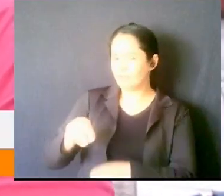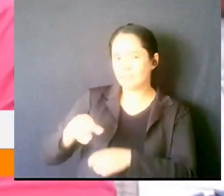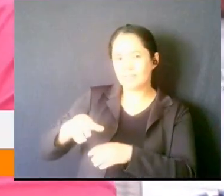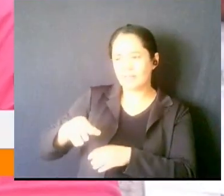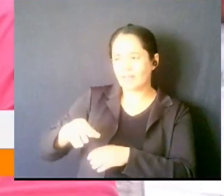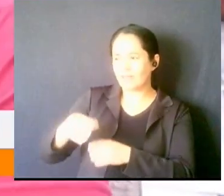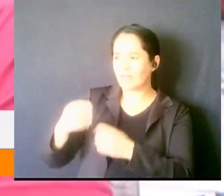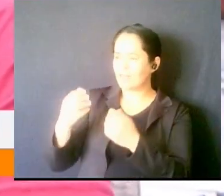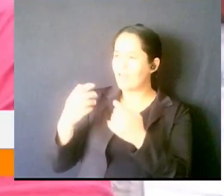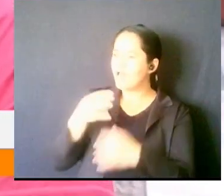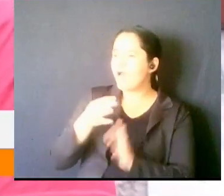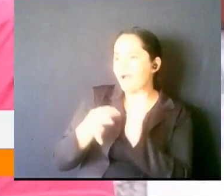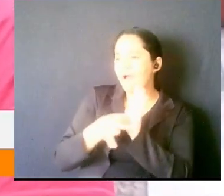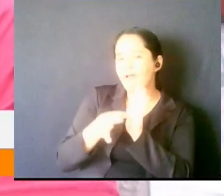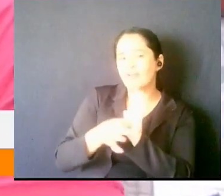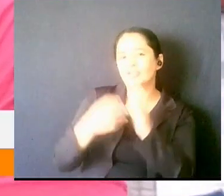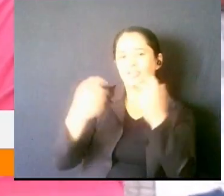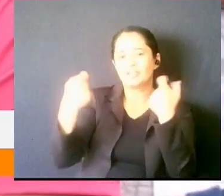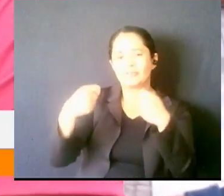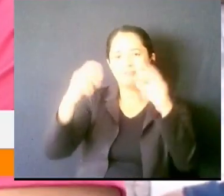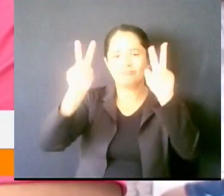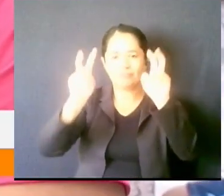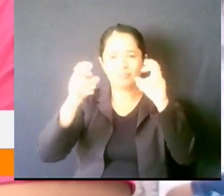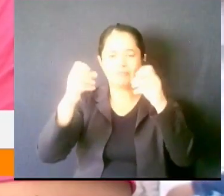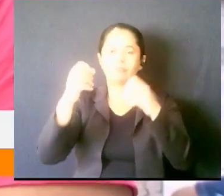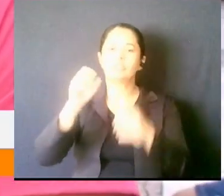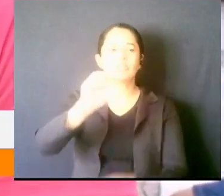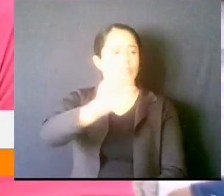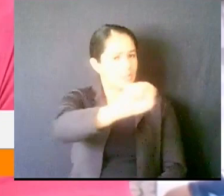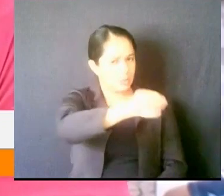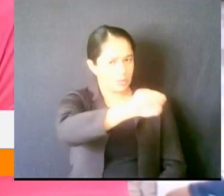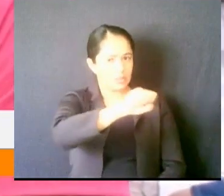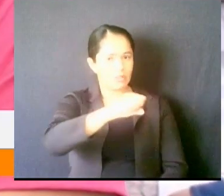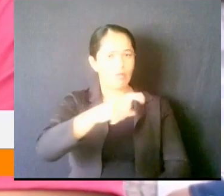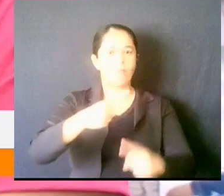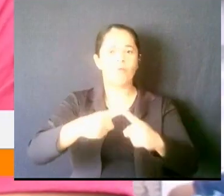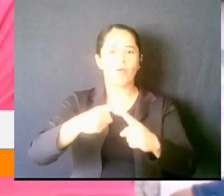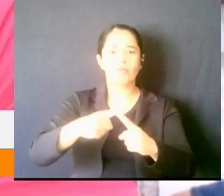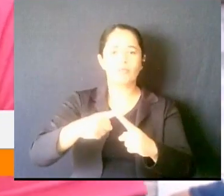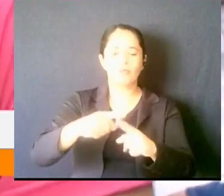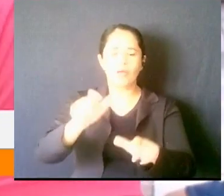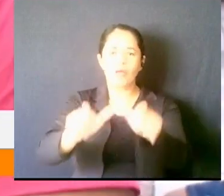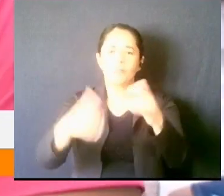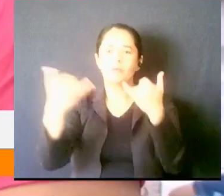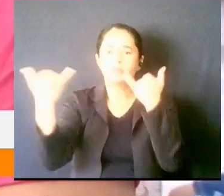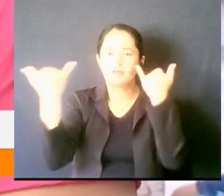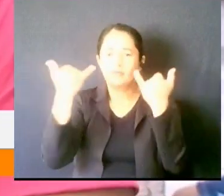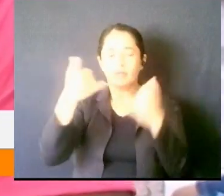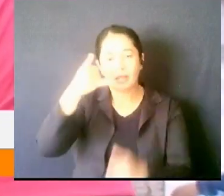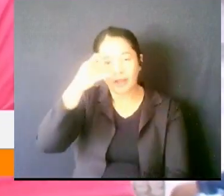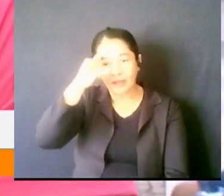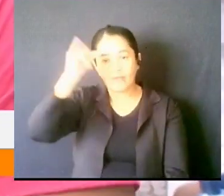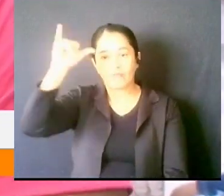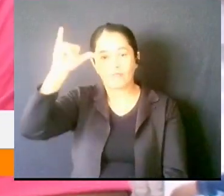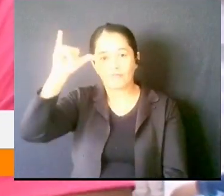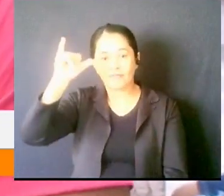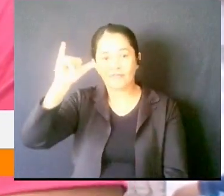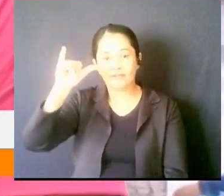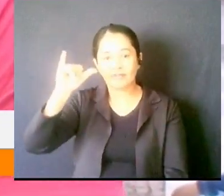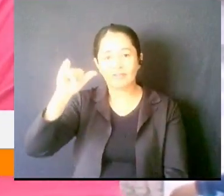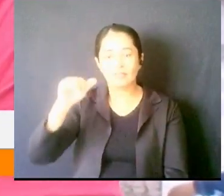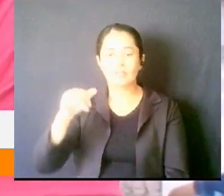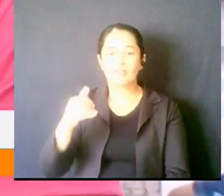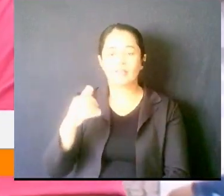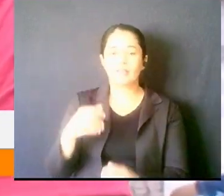mais amplamente? Com certeza, porque aí as pessoas tendo informação, talvez previnam e aí, tipo, não passem o que eu passei, né? Porque você perde uma